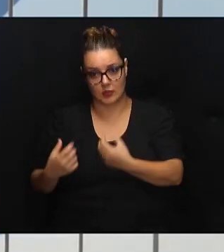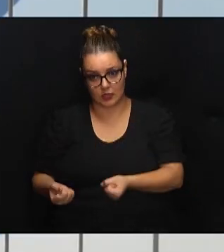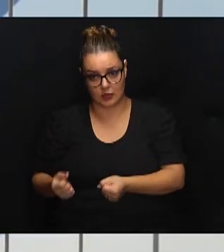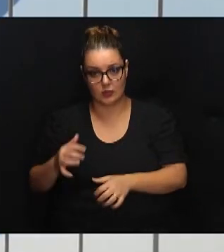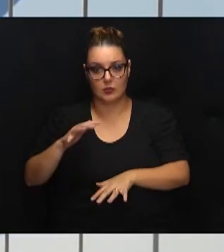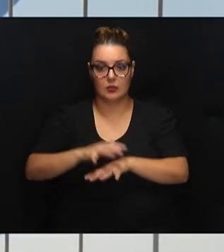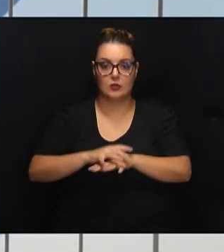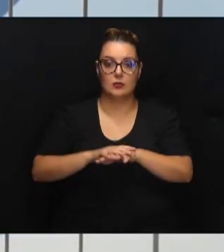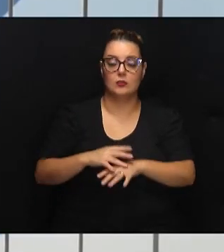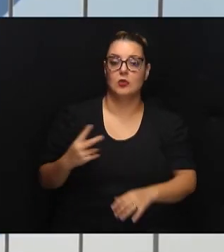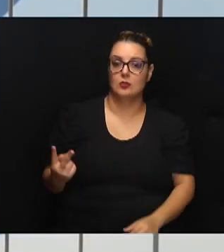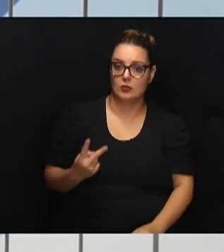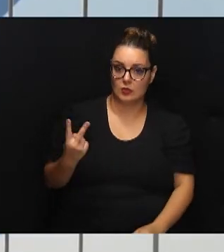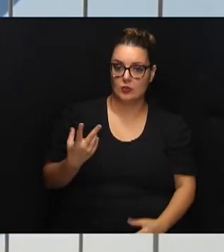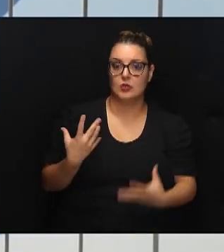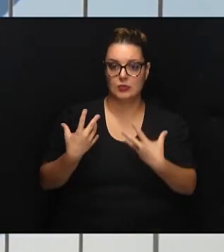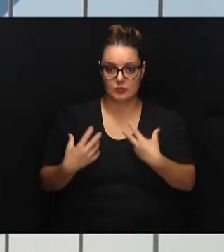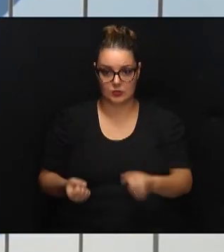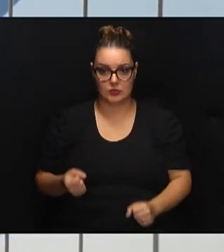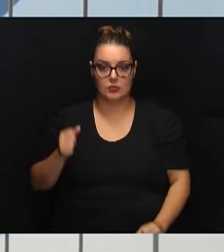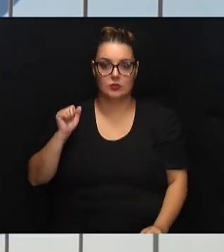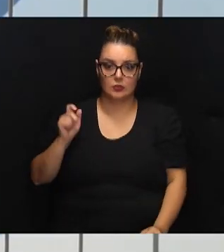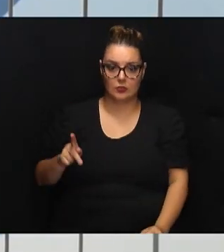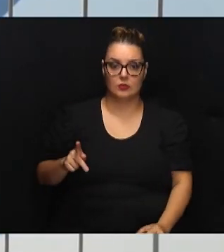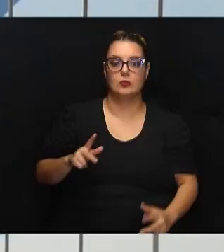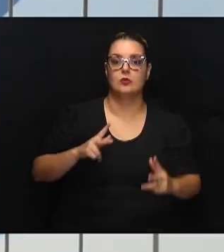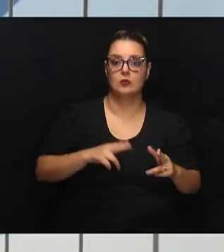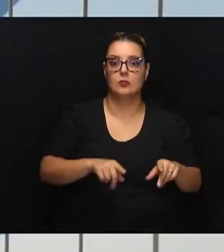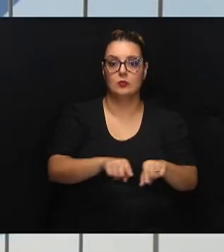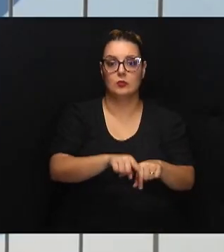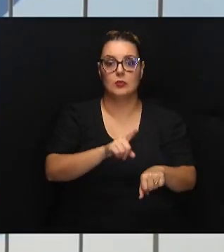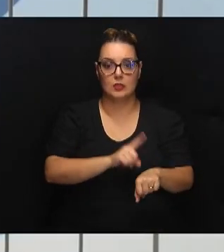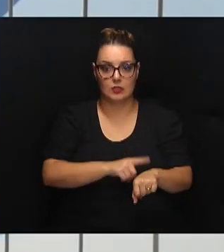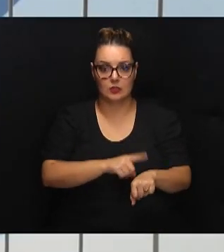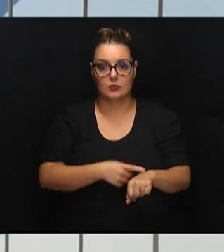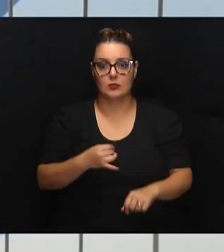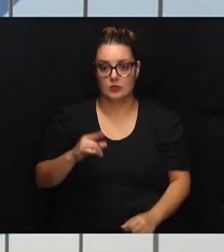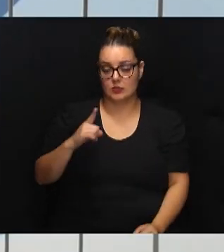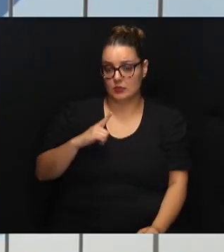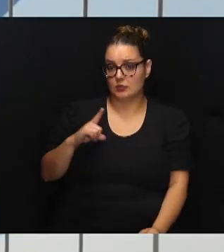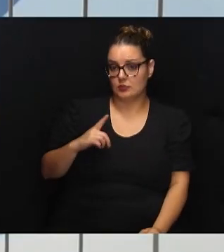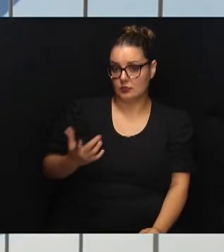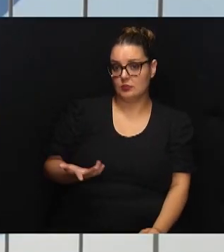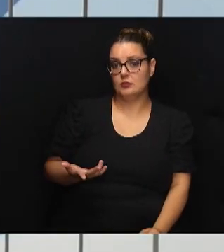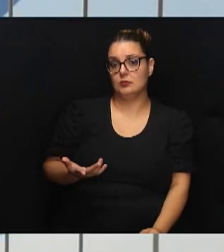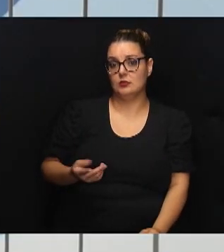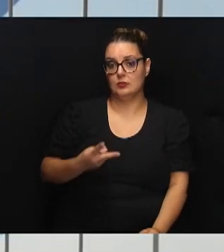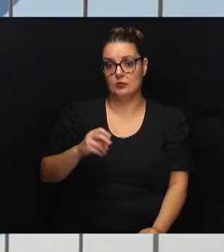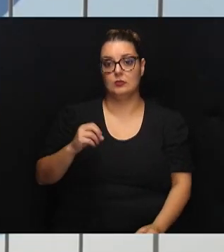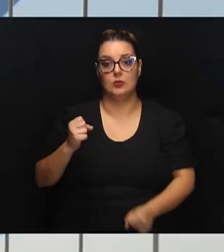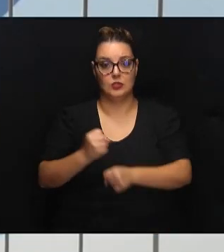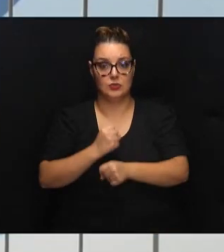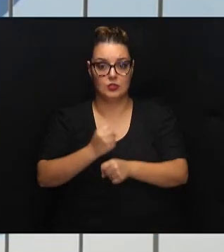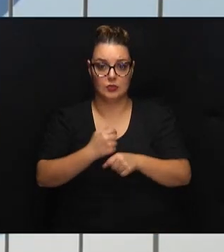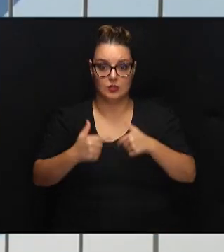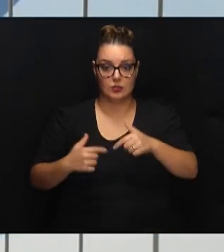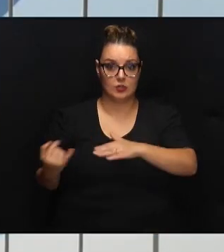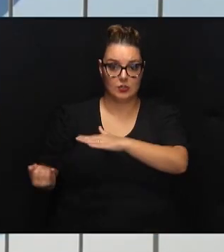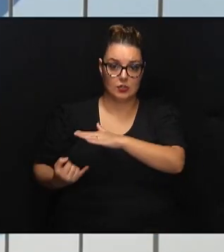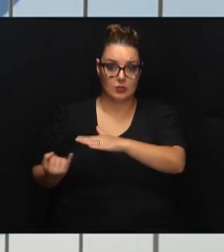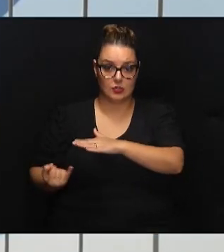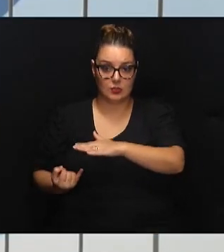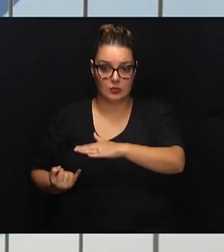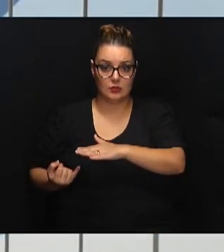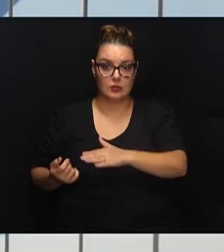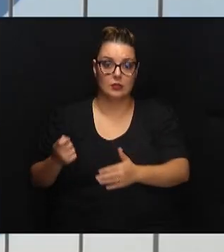calcular o valor do recebimento da aposentadoria, como para o tempo. Se eu tenho 20 anos de trabalho informal, eu deixei